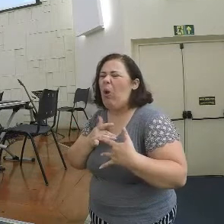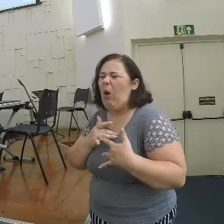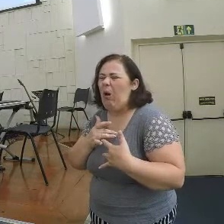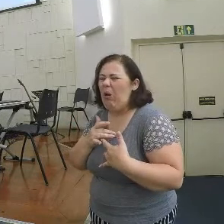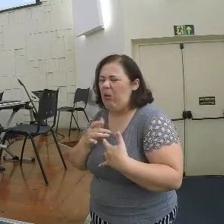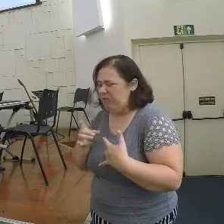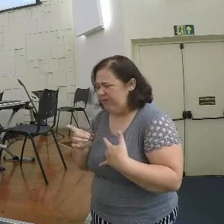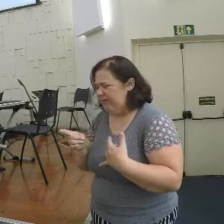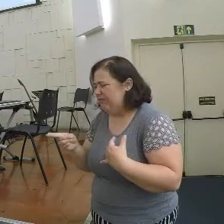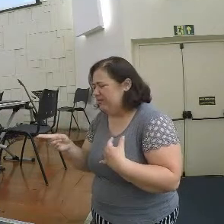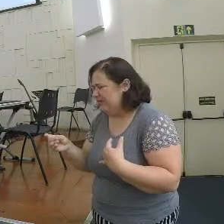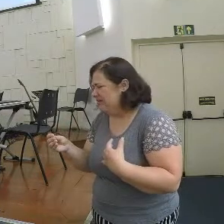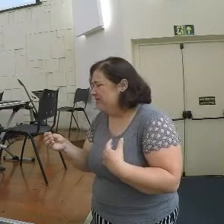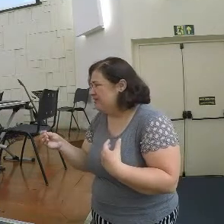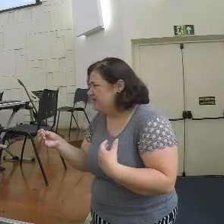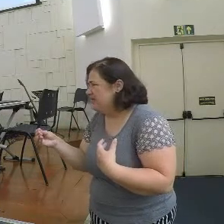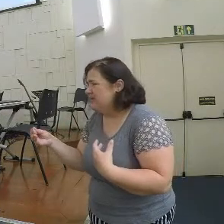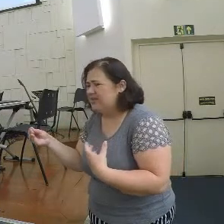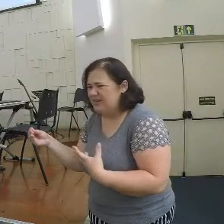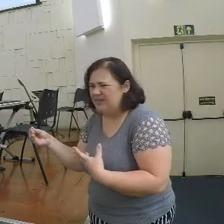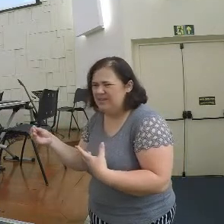Irmãos, não são